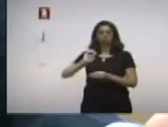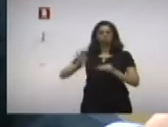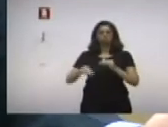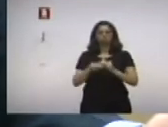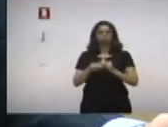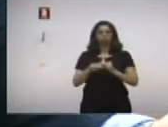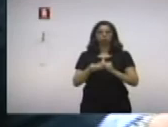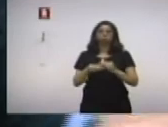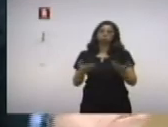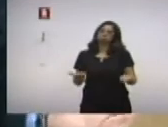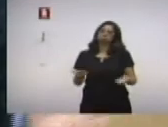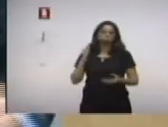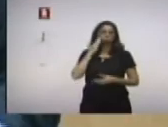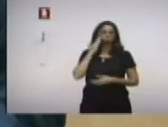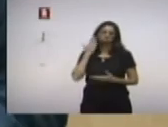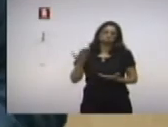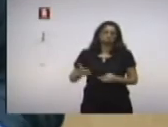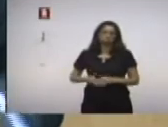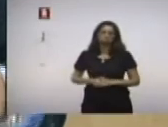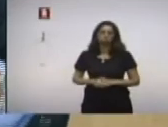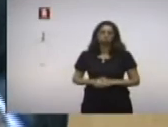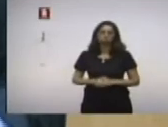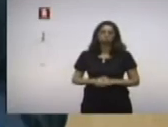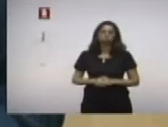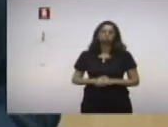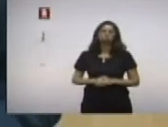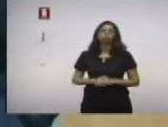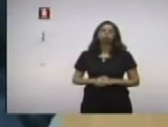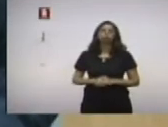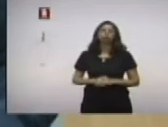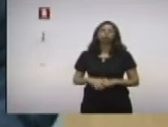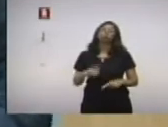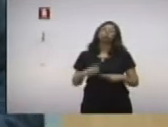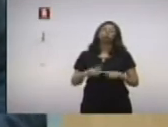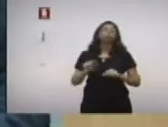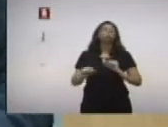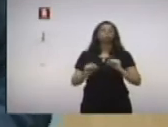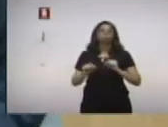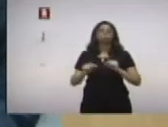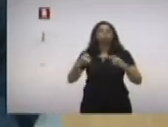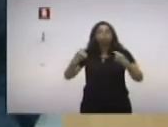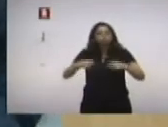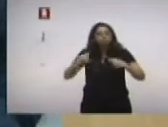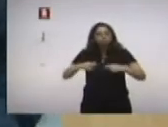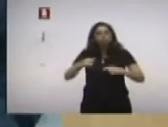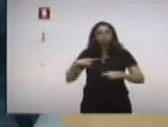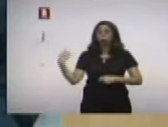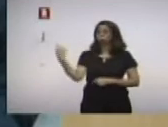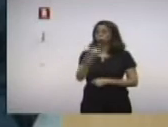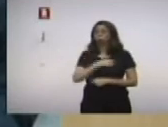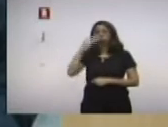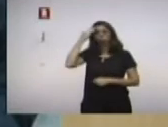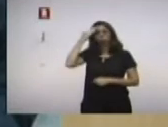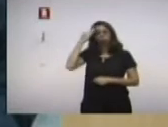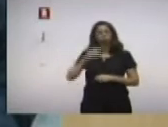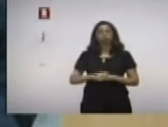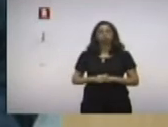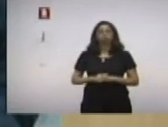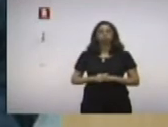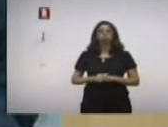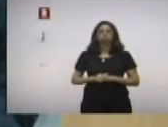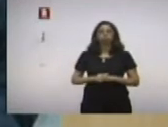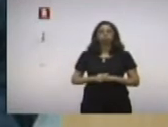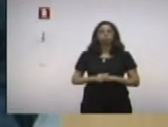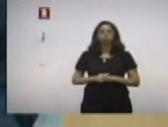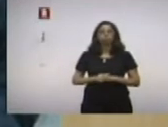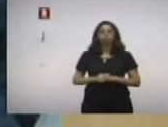e eu não consigo entender é até porque nós temos que entender que os podres poderes devem trabalhar de